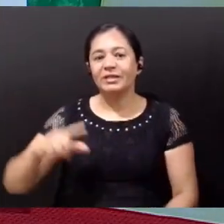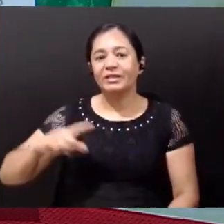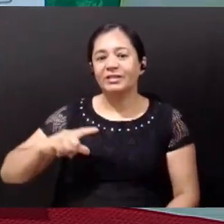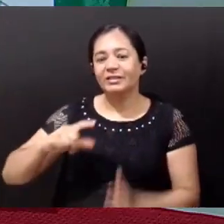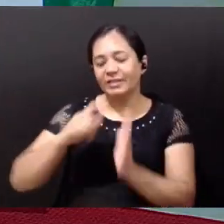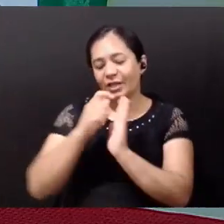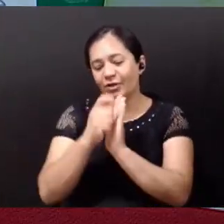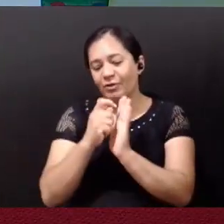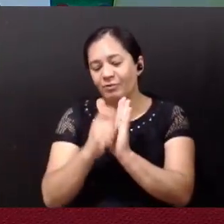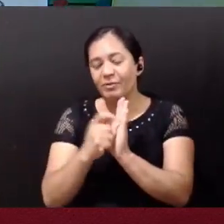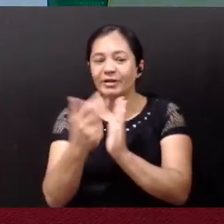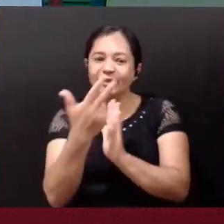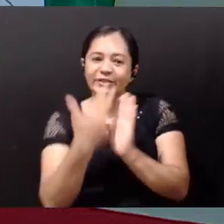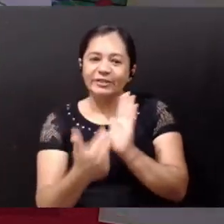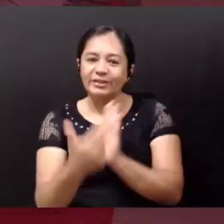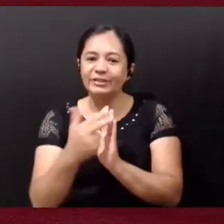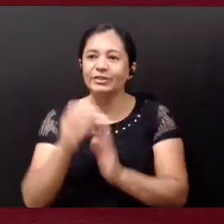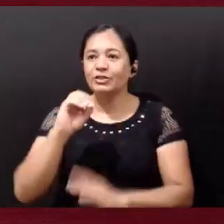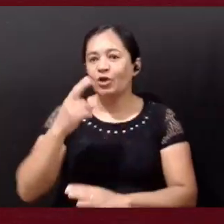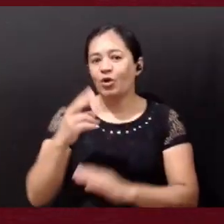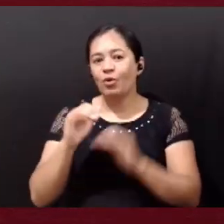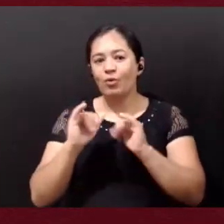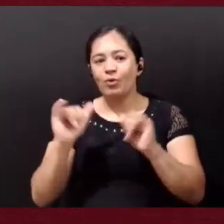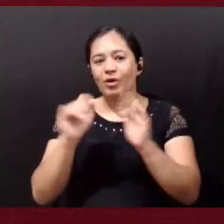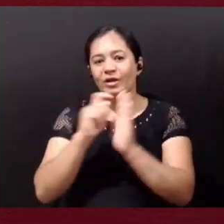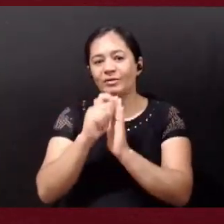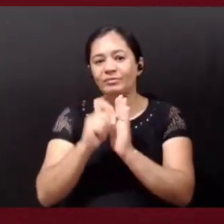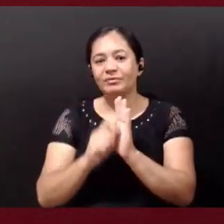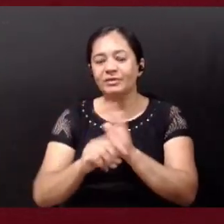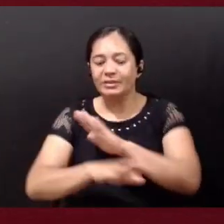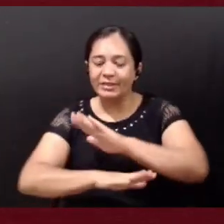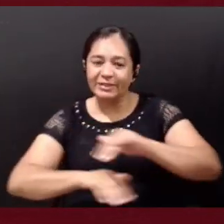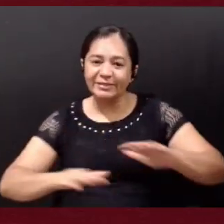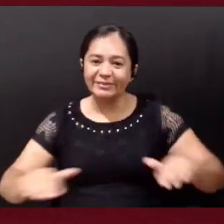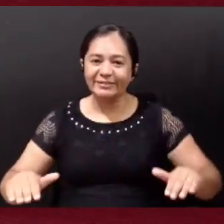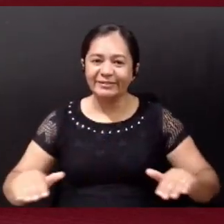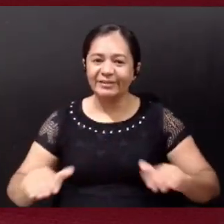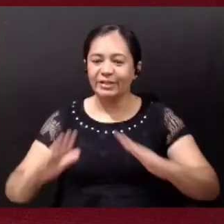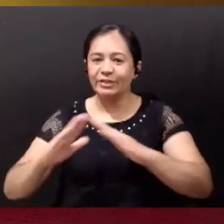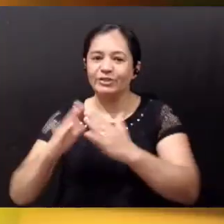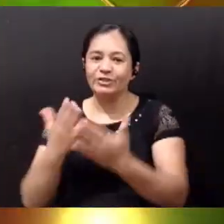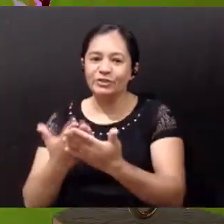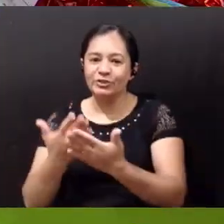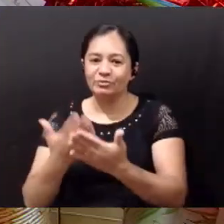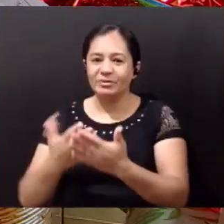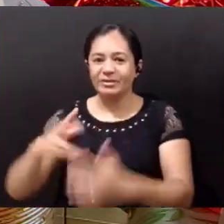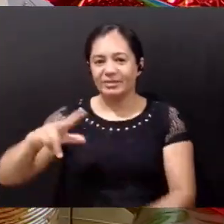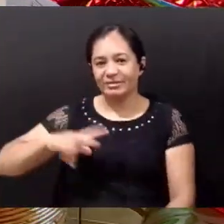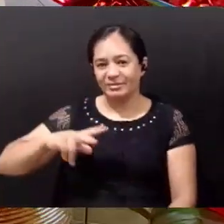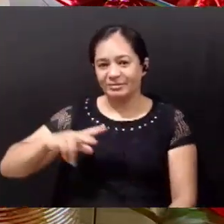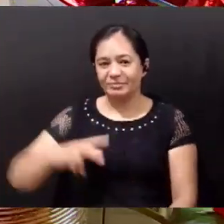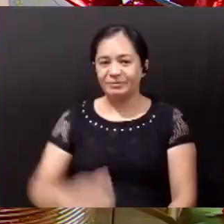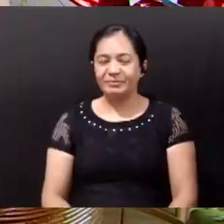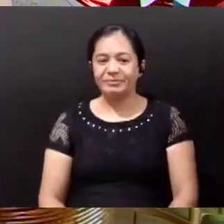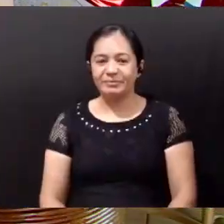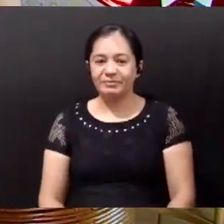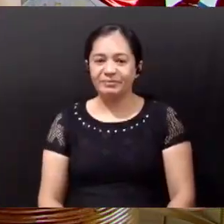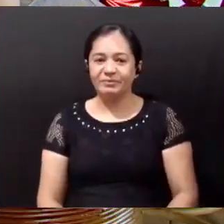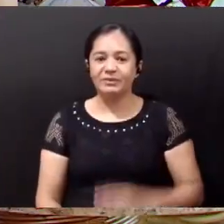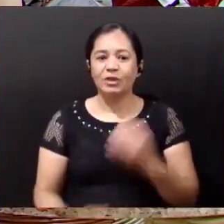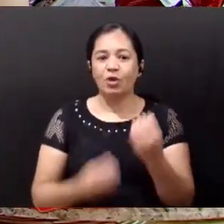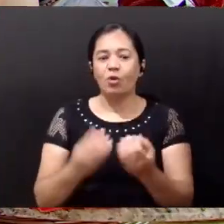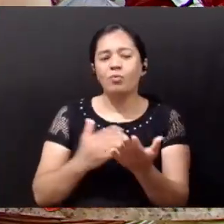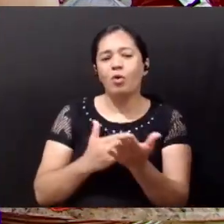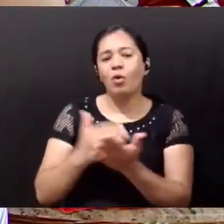ou mensagens escritas por crianças de uma escola particular de Campinas. Como nasceu essa proposta de